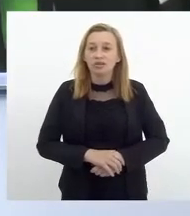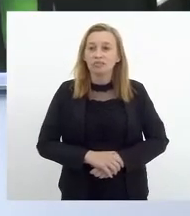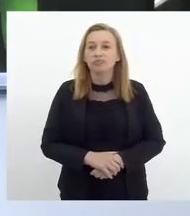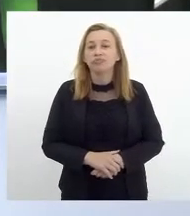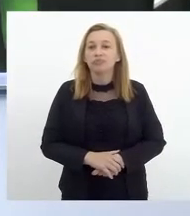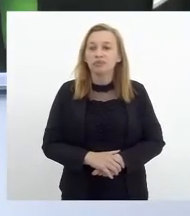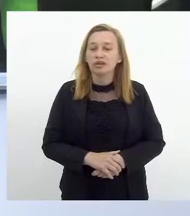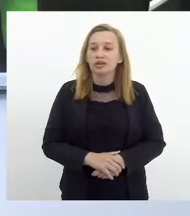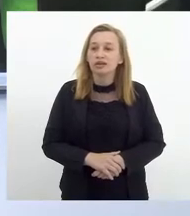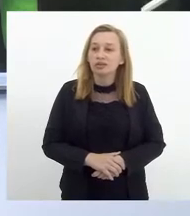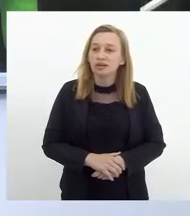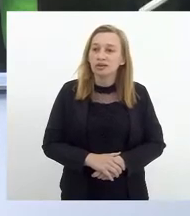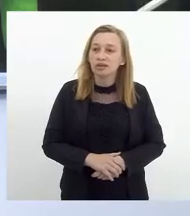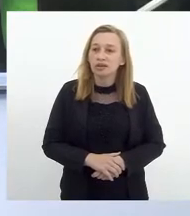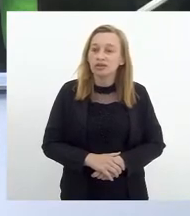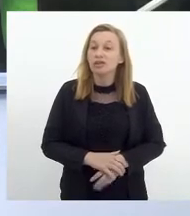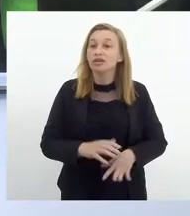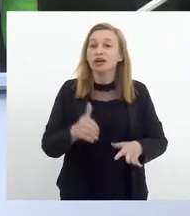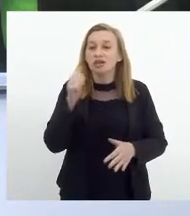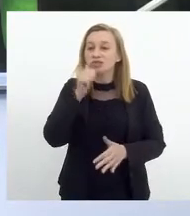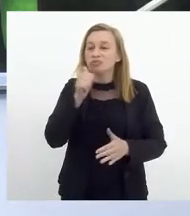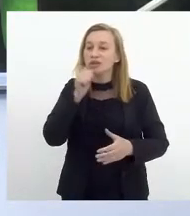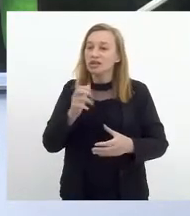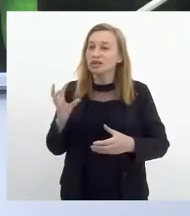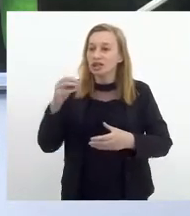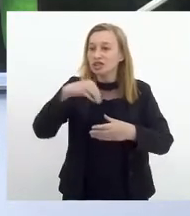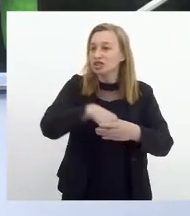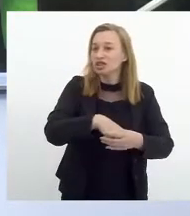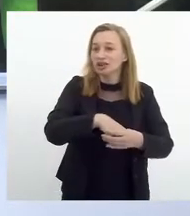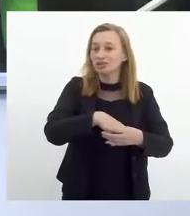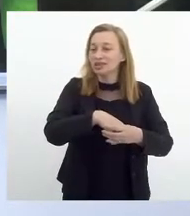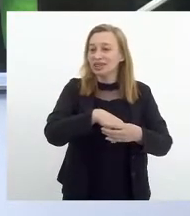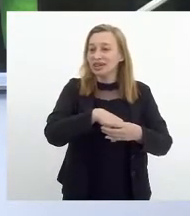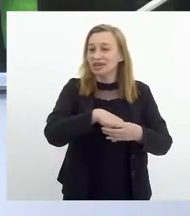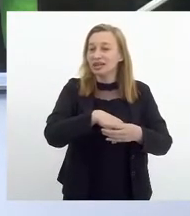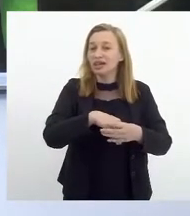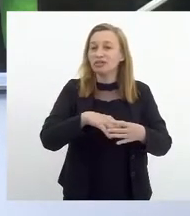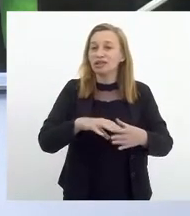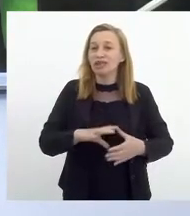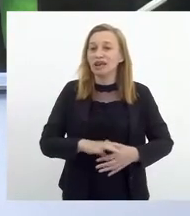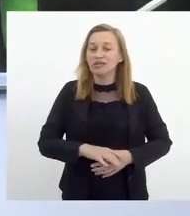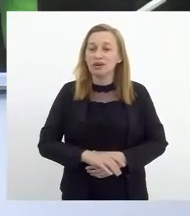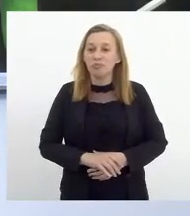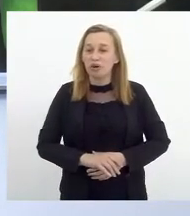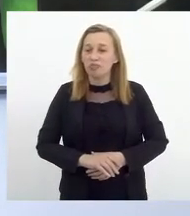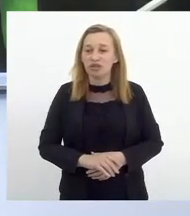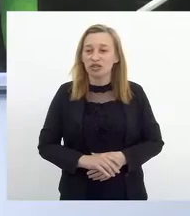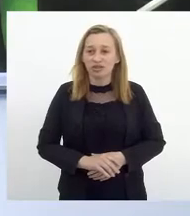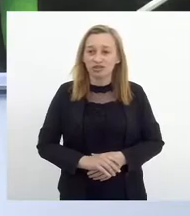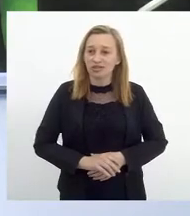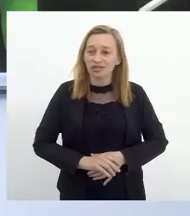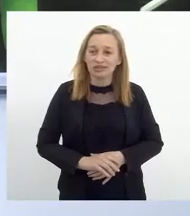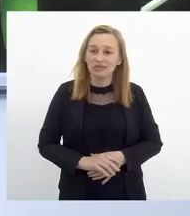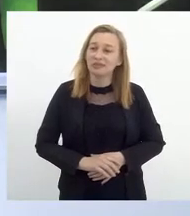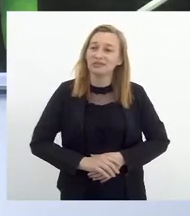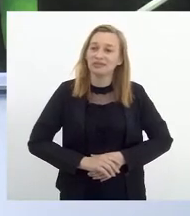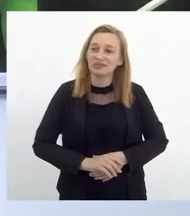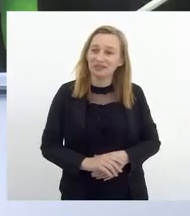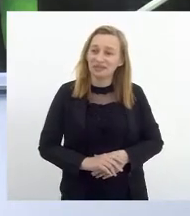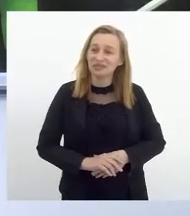as mulheres que integram, em sua maioria, a área técnica do sistema